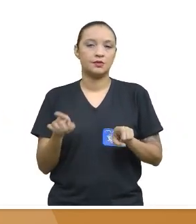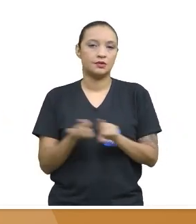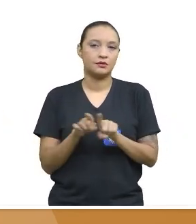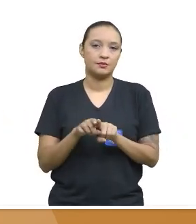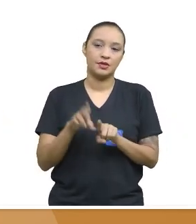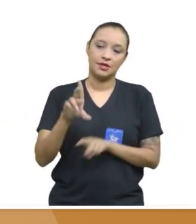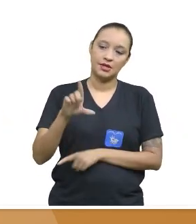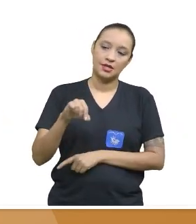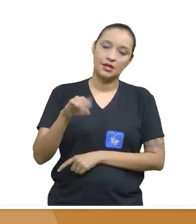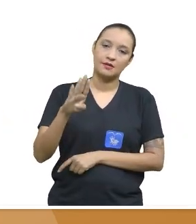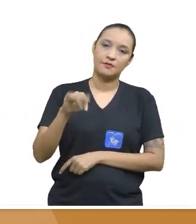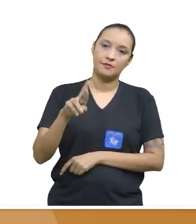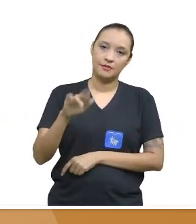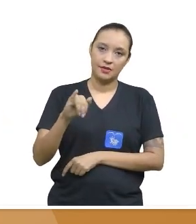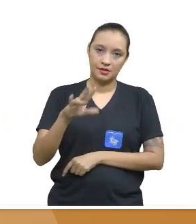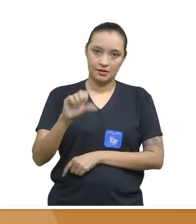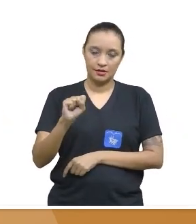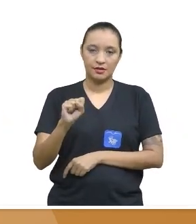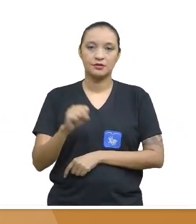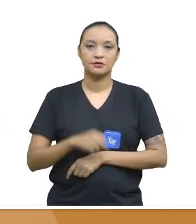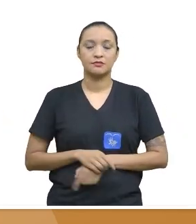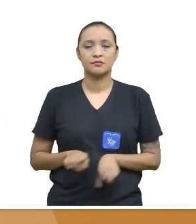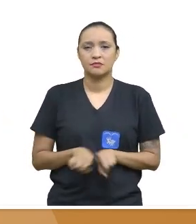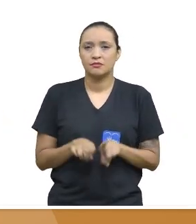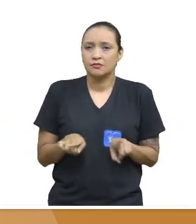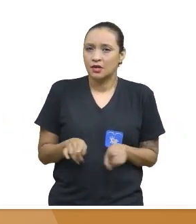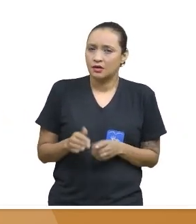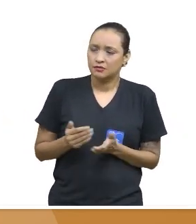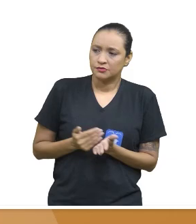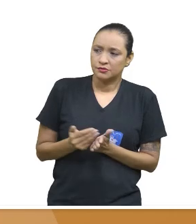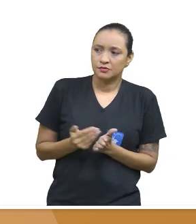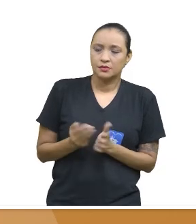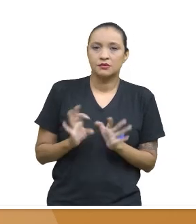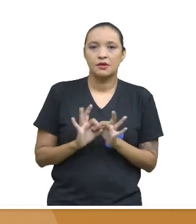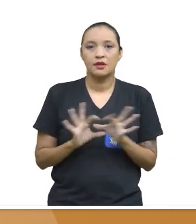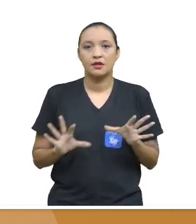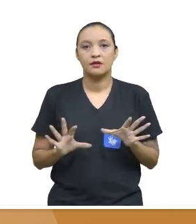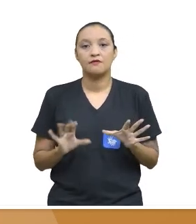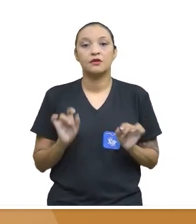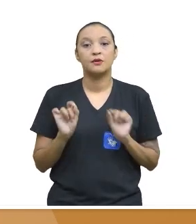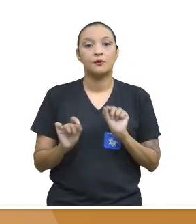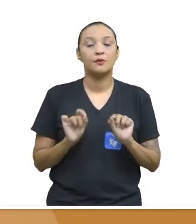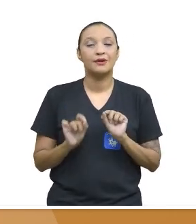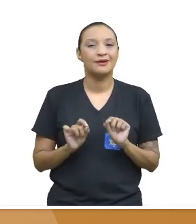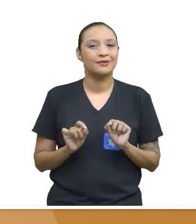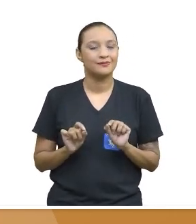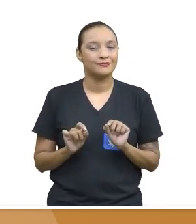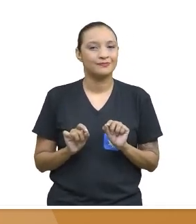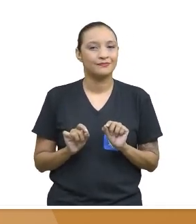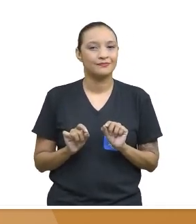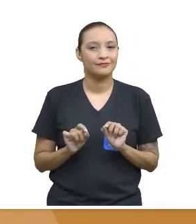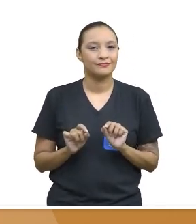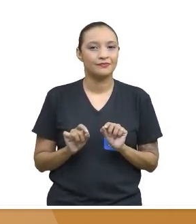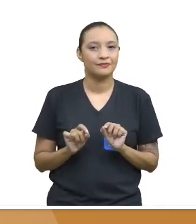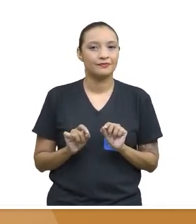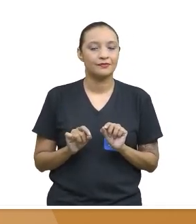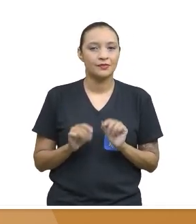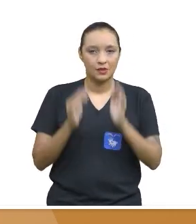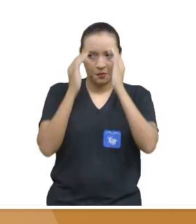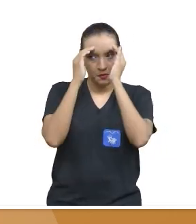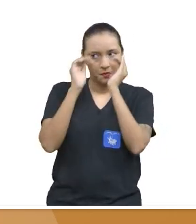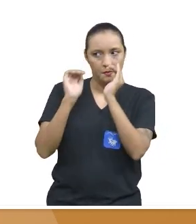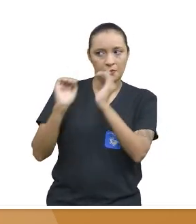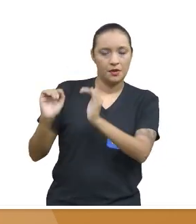liberais, mas a partir de que foram livres, se tornaram livres, deixaram de ser governados